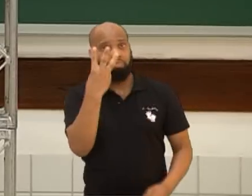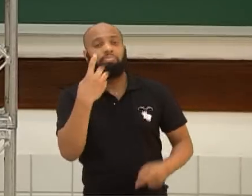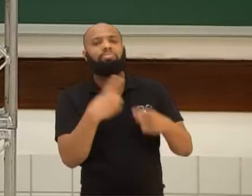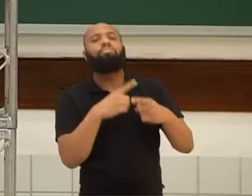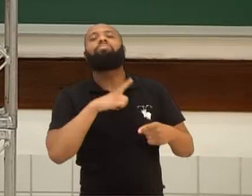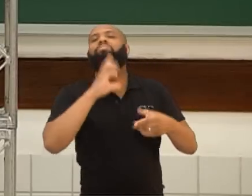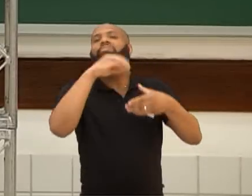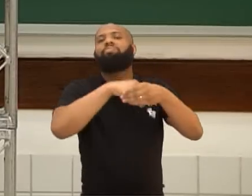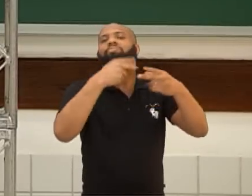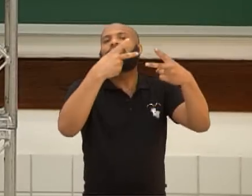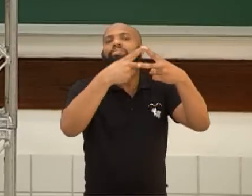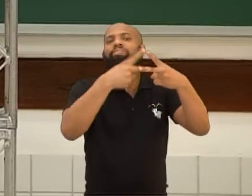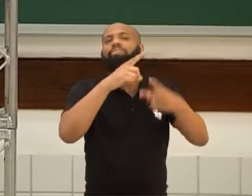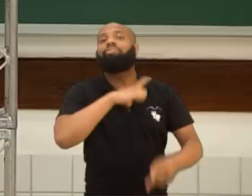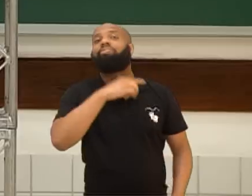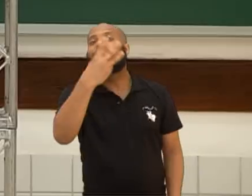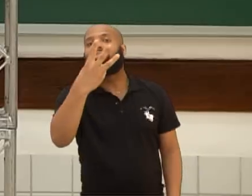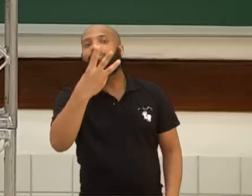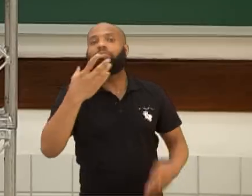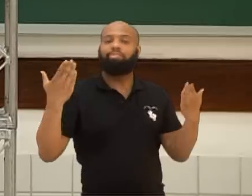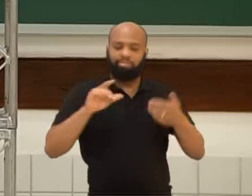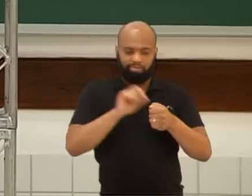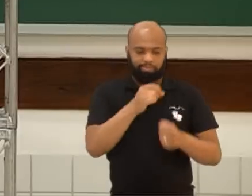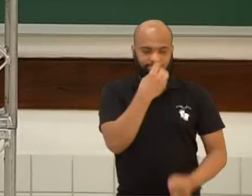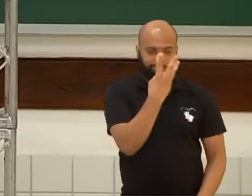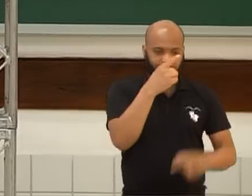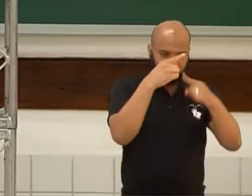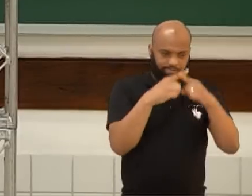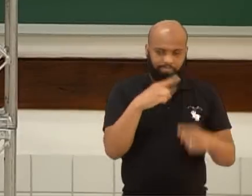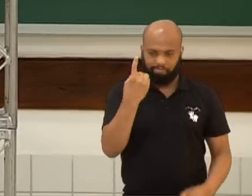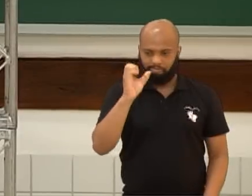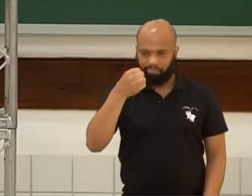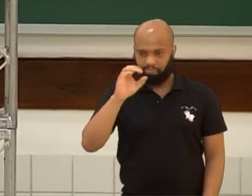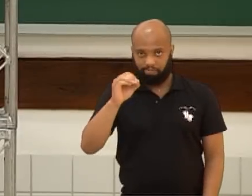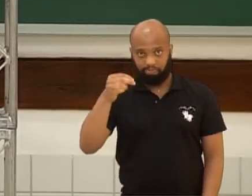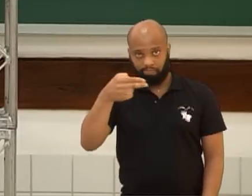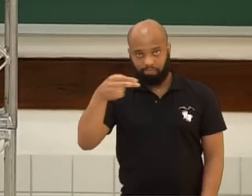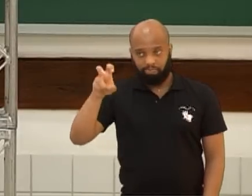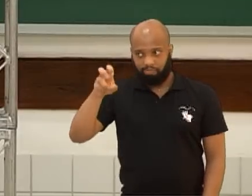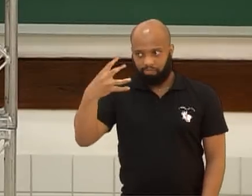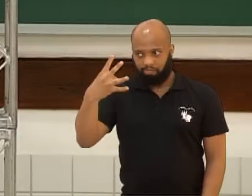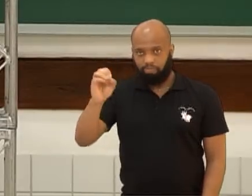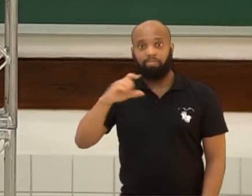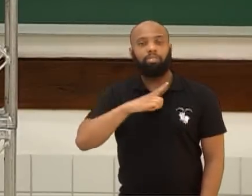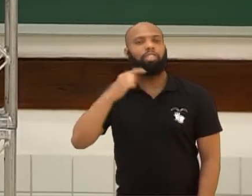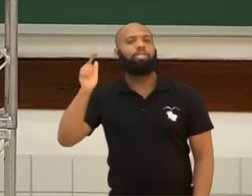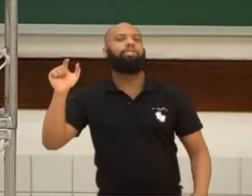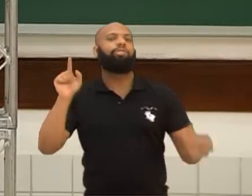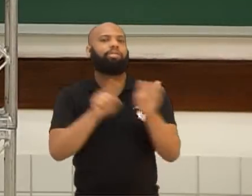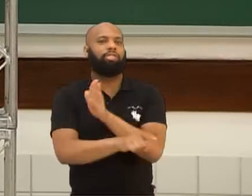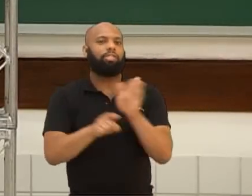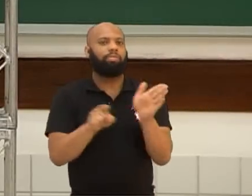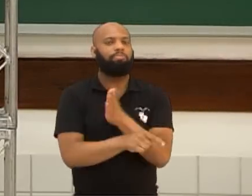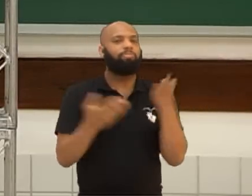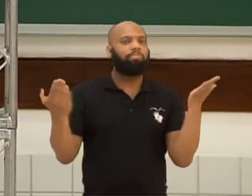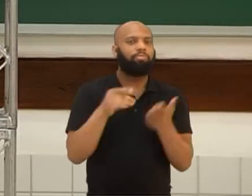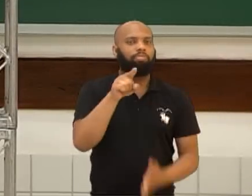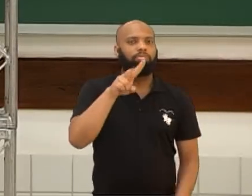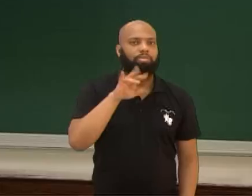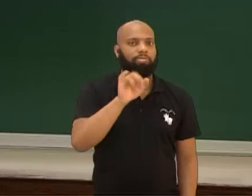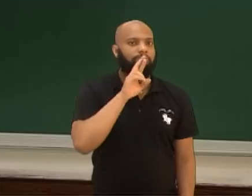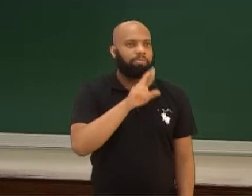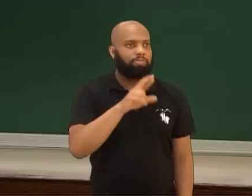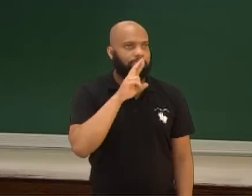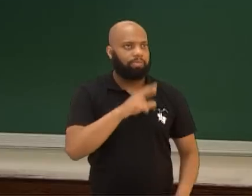graus. Pensando nisso e no que você anotou no caderno, vem aqui comigo, nós temos mais um exercício para vocês fazerem. Veja aqui,